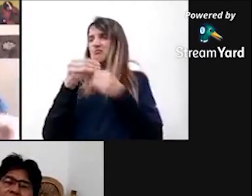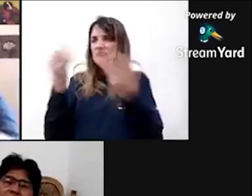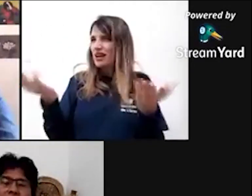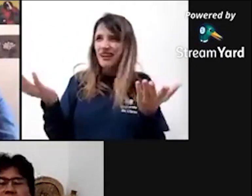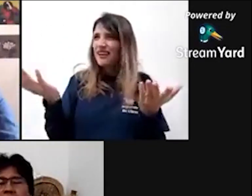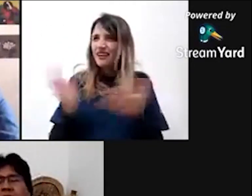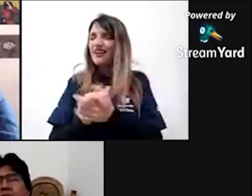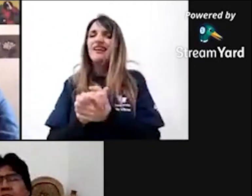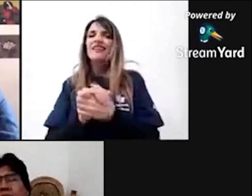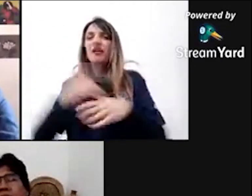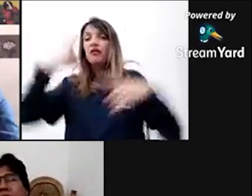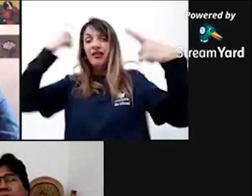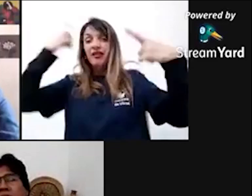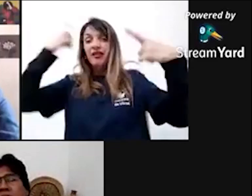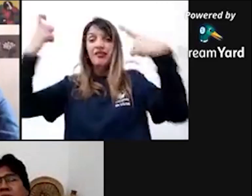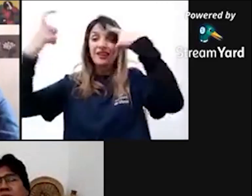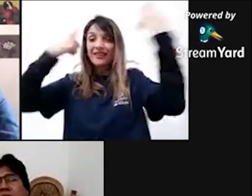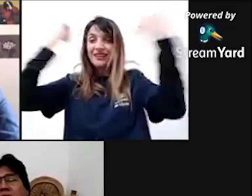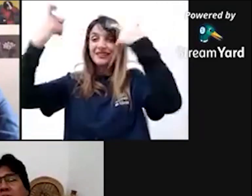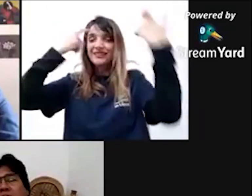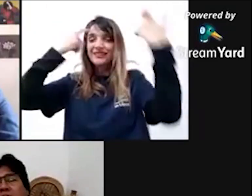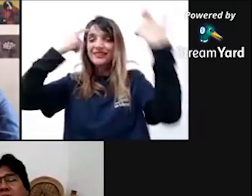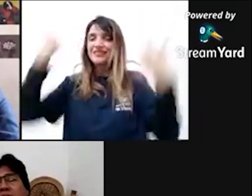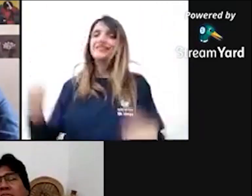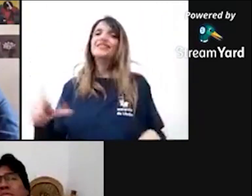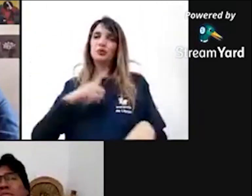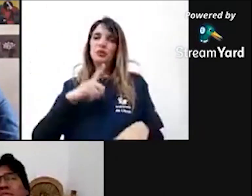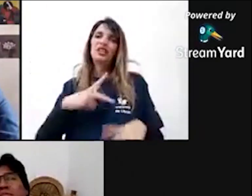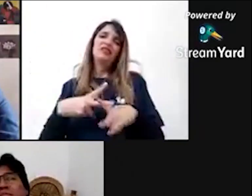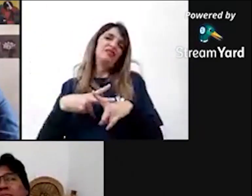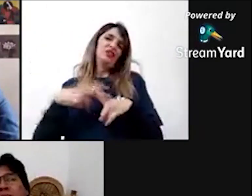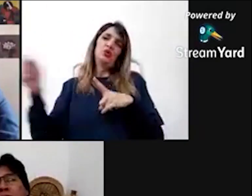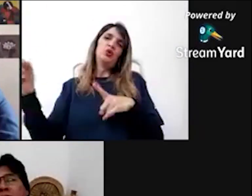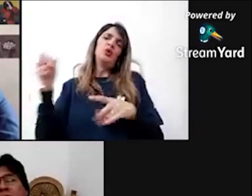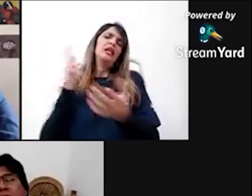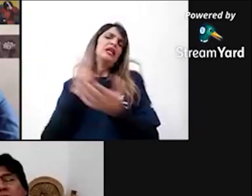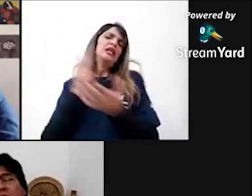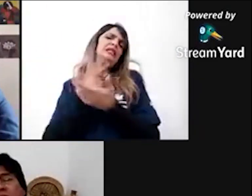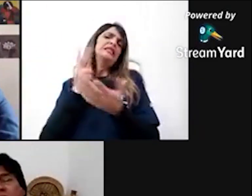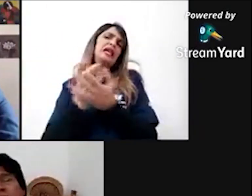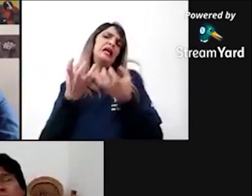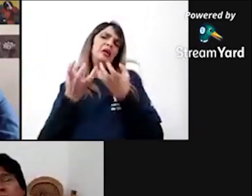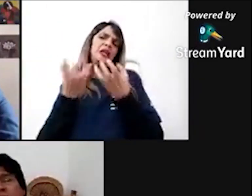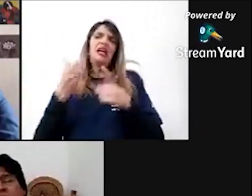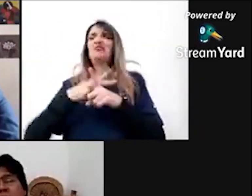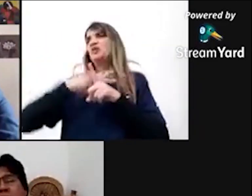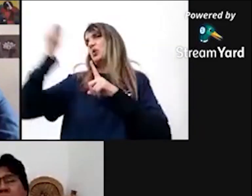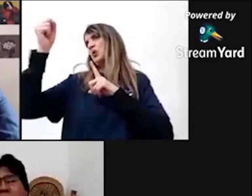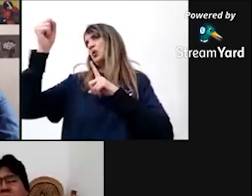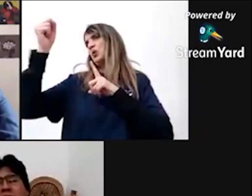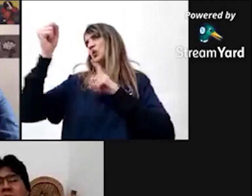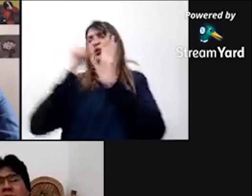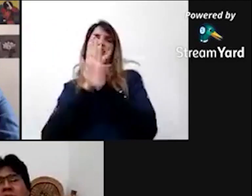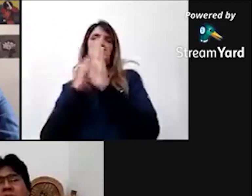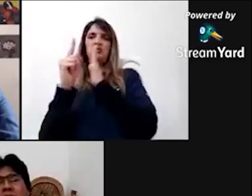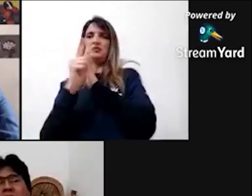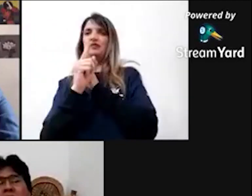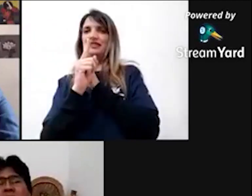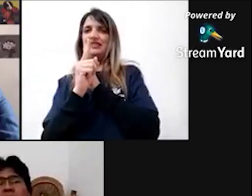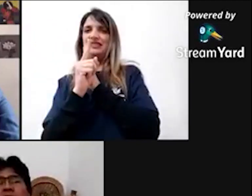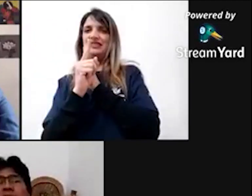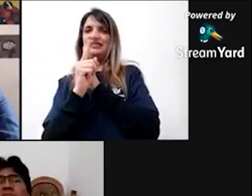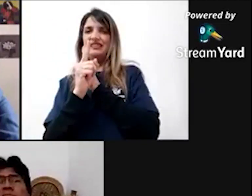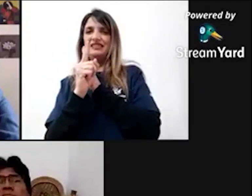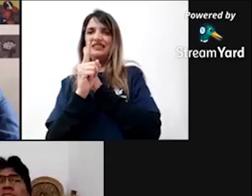sabedorias, é recheada, enfim, é recheada de vitórias. Quem conta a história, sempre se coloca, e é protagonista, ele sempre se coloca